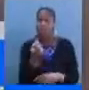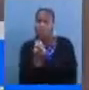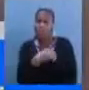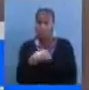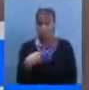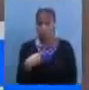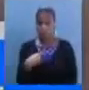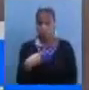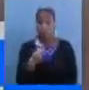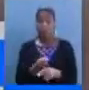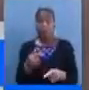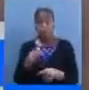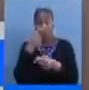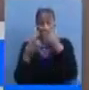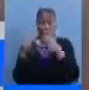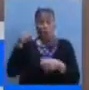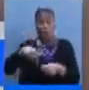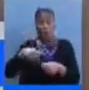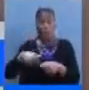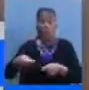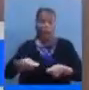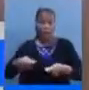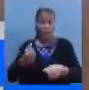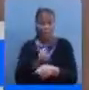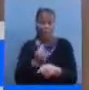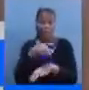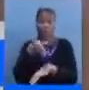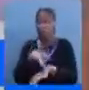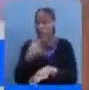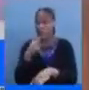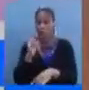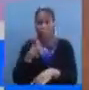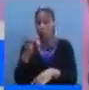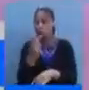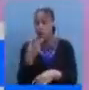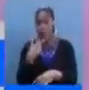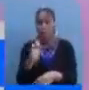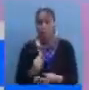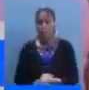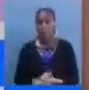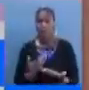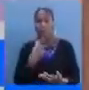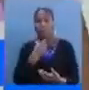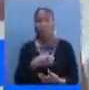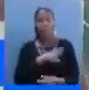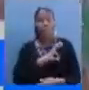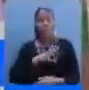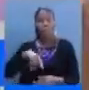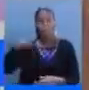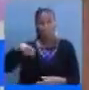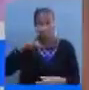de saúde, como tem alguém hoje no mercado que é doente, que está por pesar os quilos. Não dá por conta, presidente, se ele.